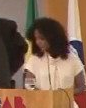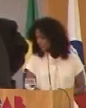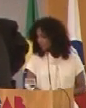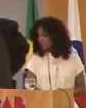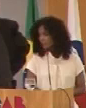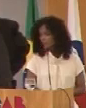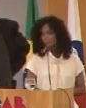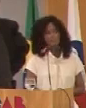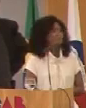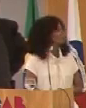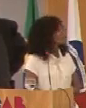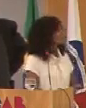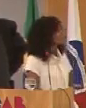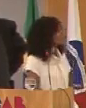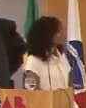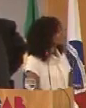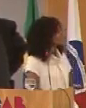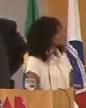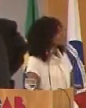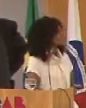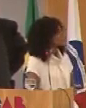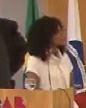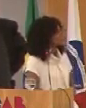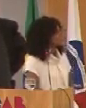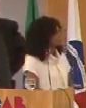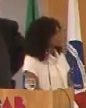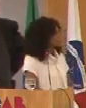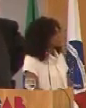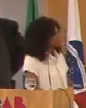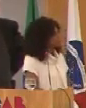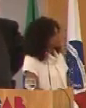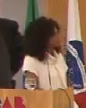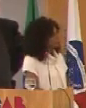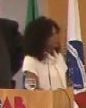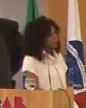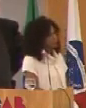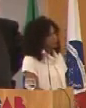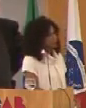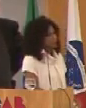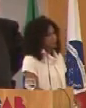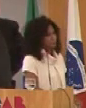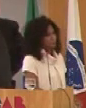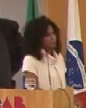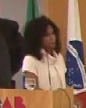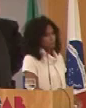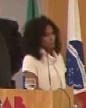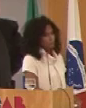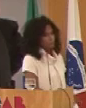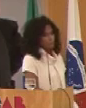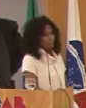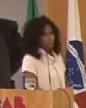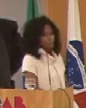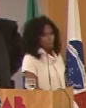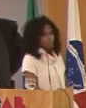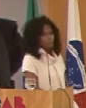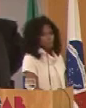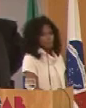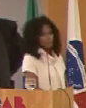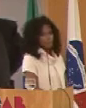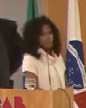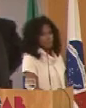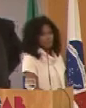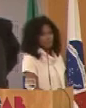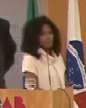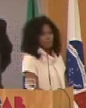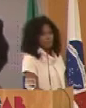exclusivismos religiosos, que aceitam estabelecer relações pouco evangélicas com a política representativa